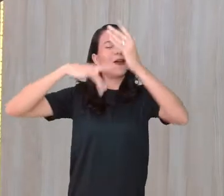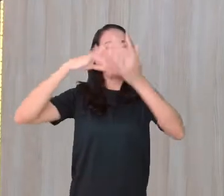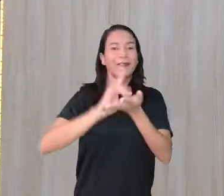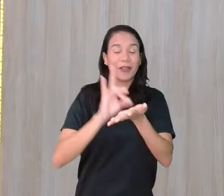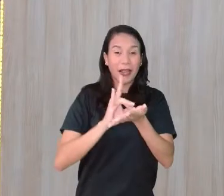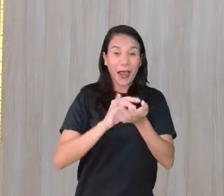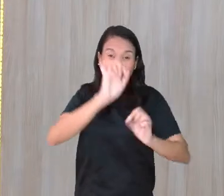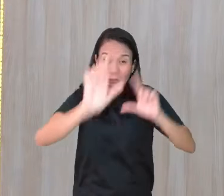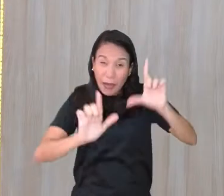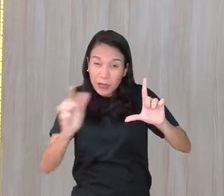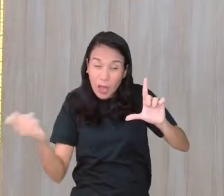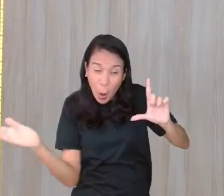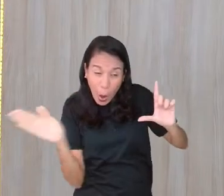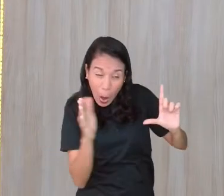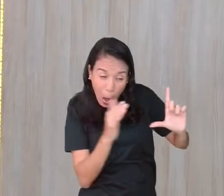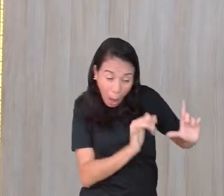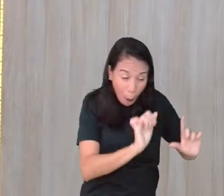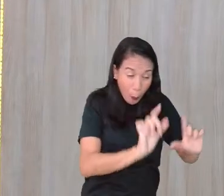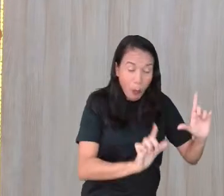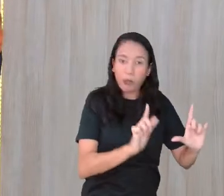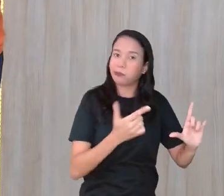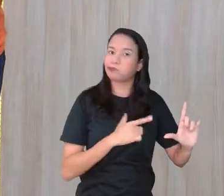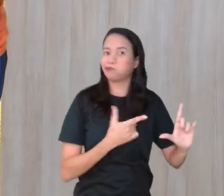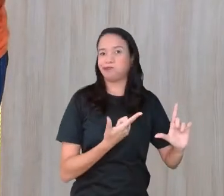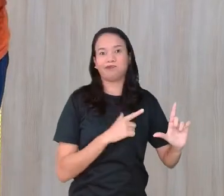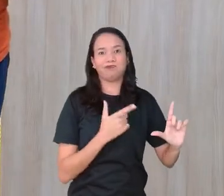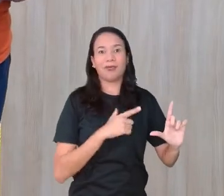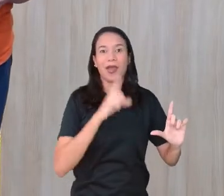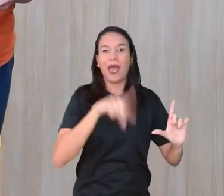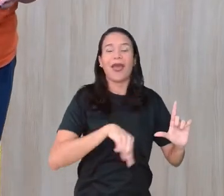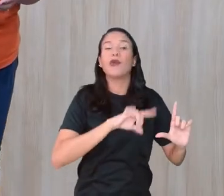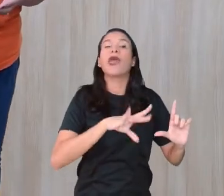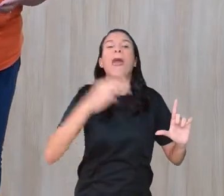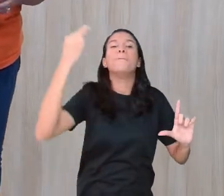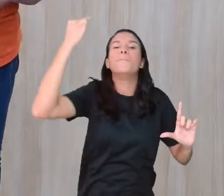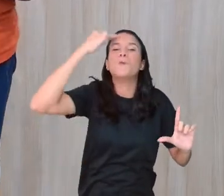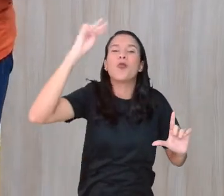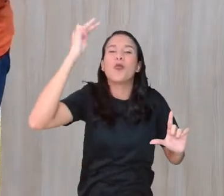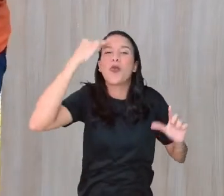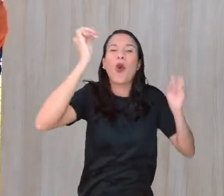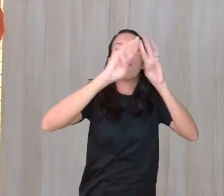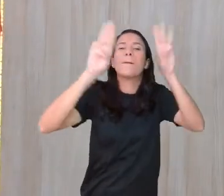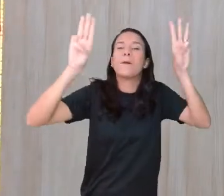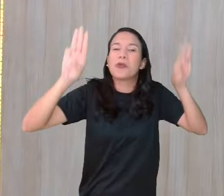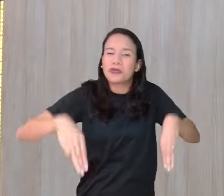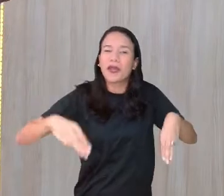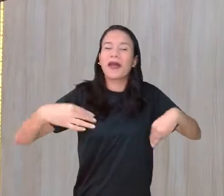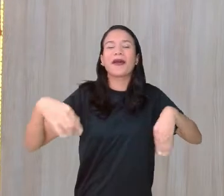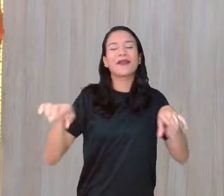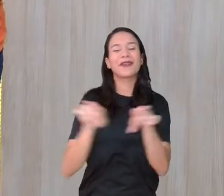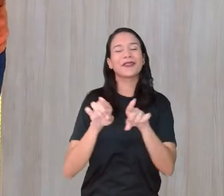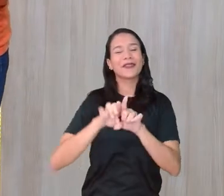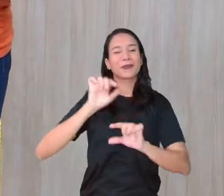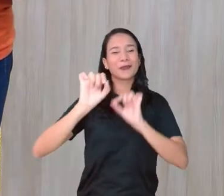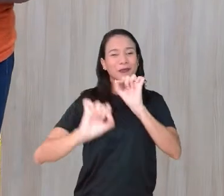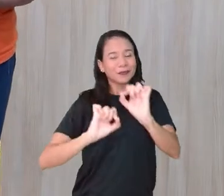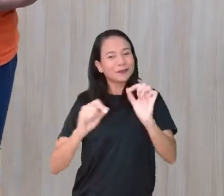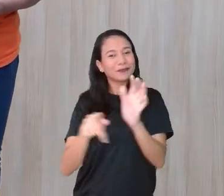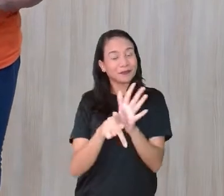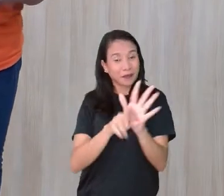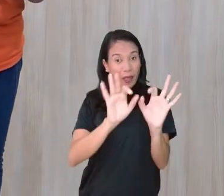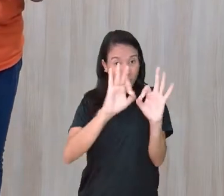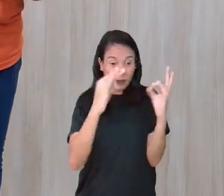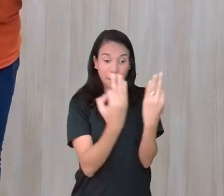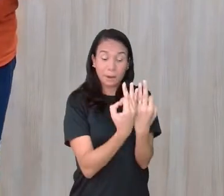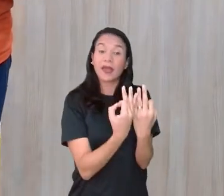lá do início, né, já não existe mais. Estão em museus, né? Estão também, como eu coloquei, em algumas